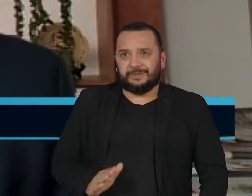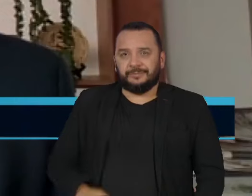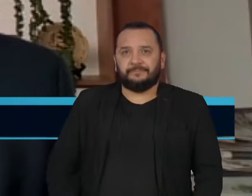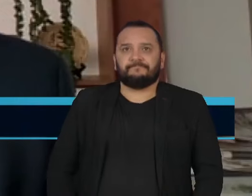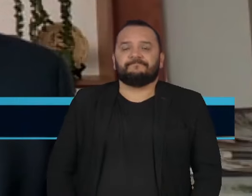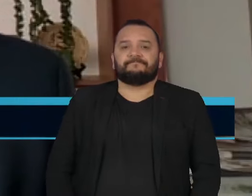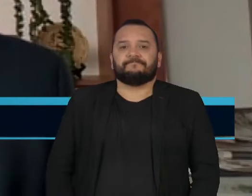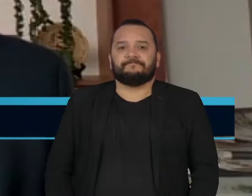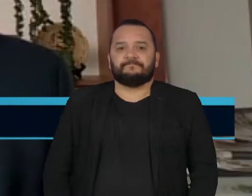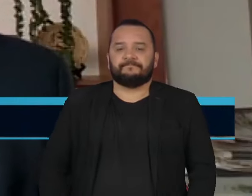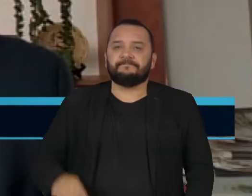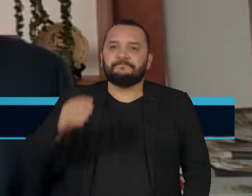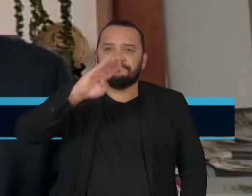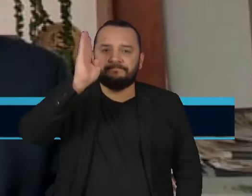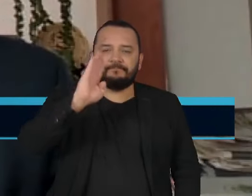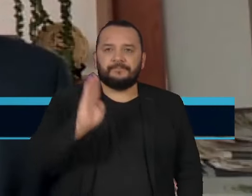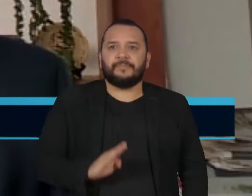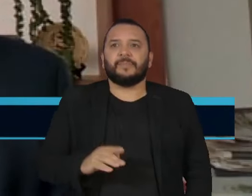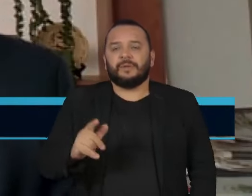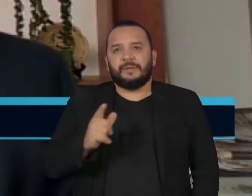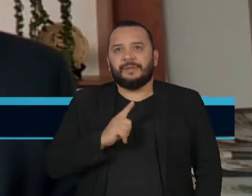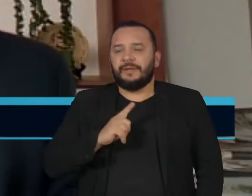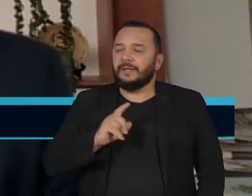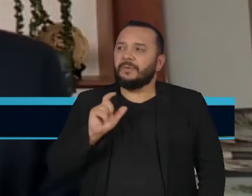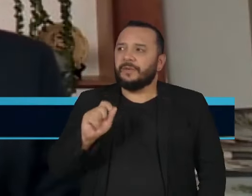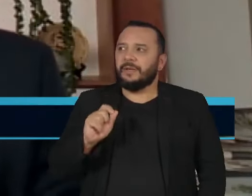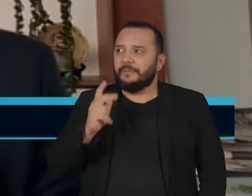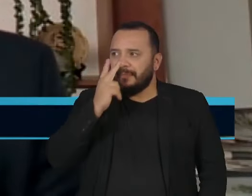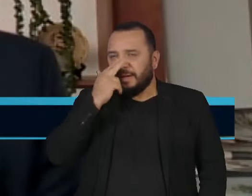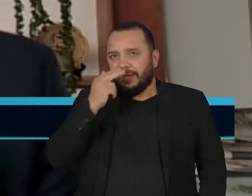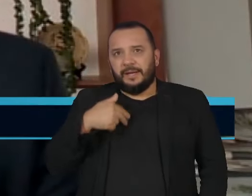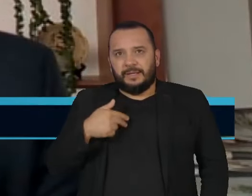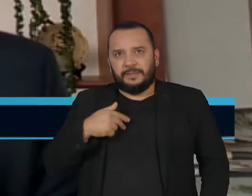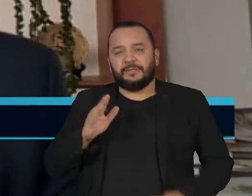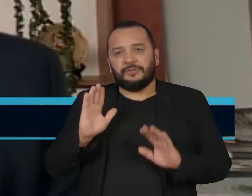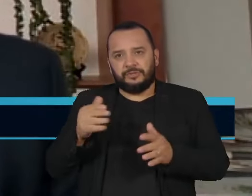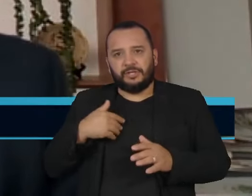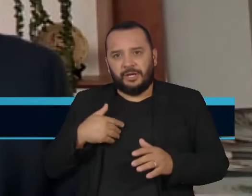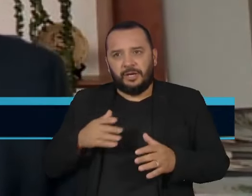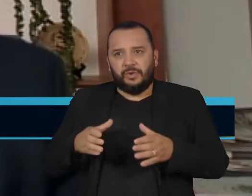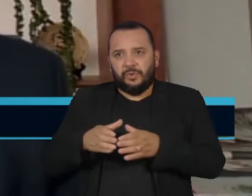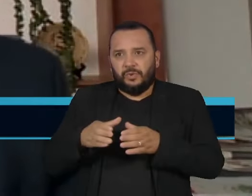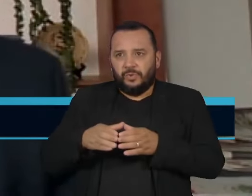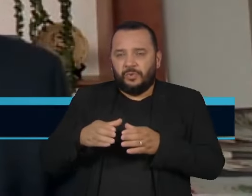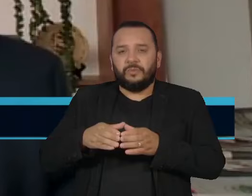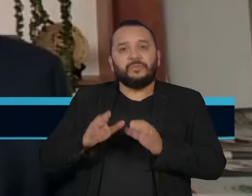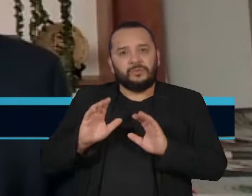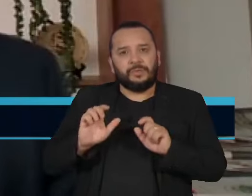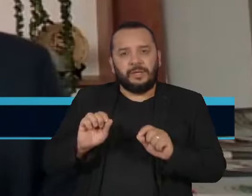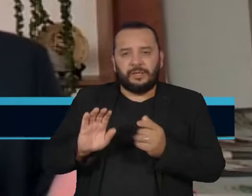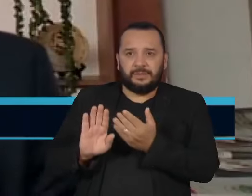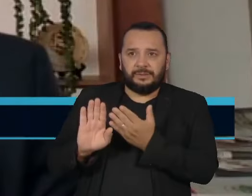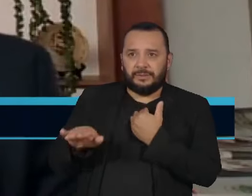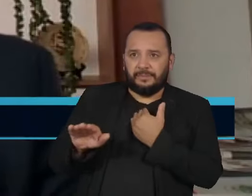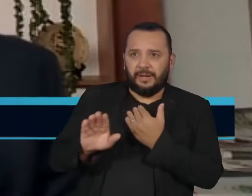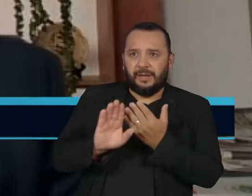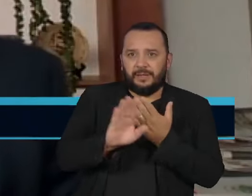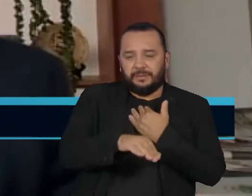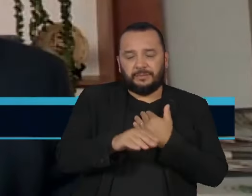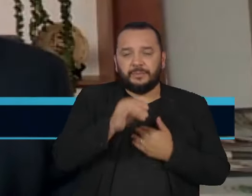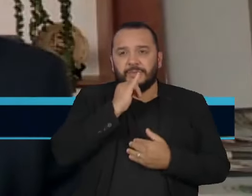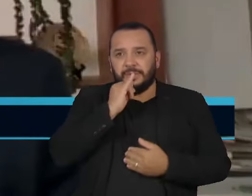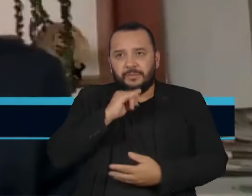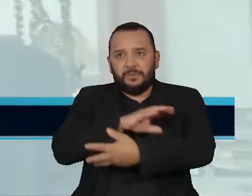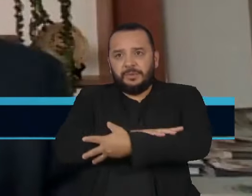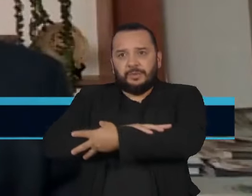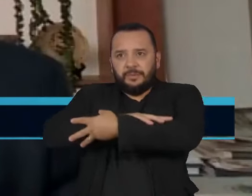um cenário de blocos separados, barreiras tarifárias de todos os lados, quer dizer, na União Europeia, nos